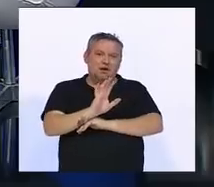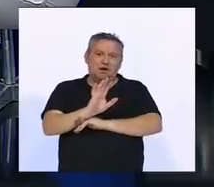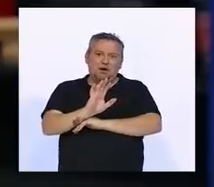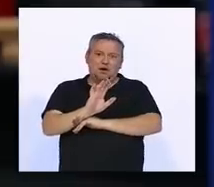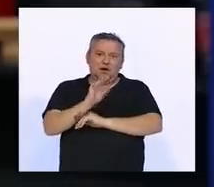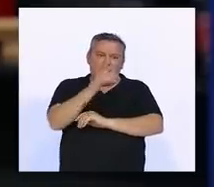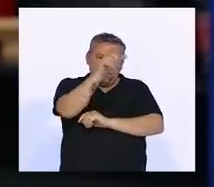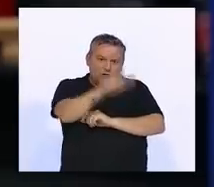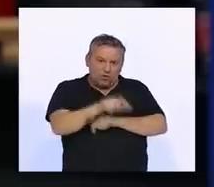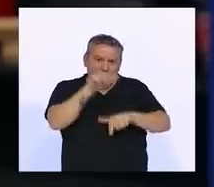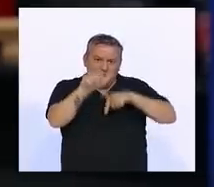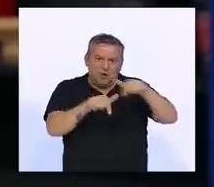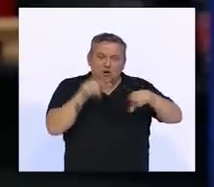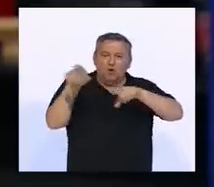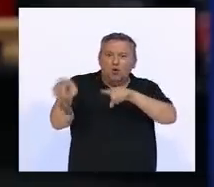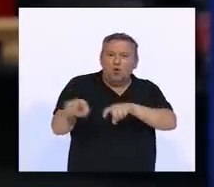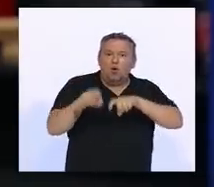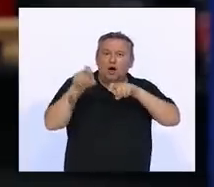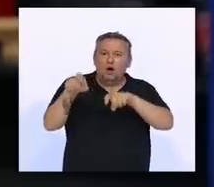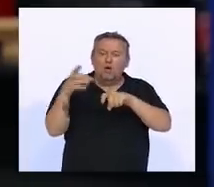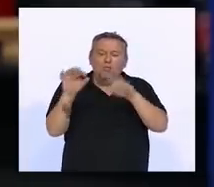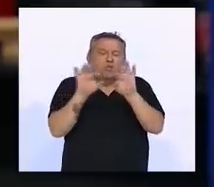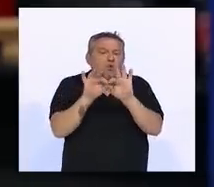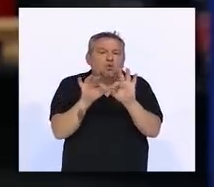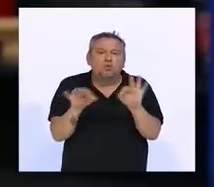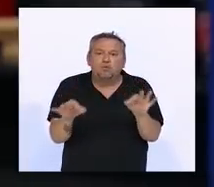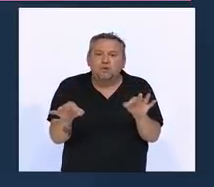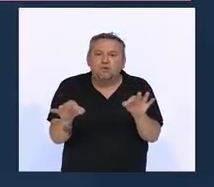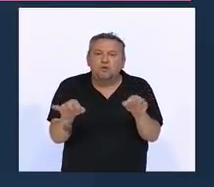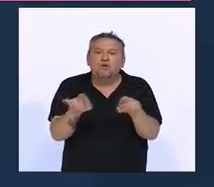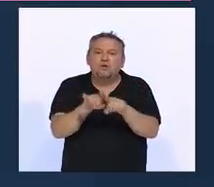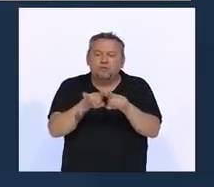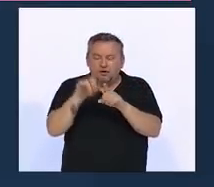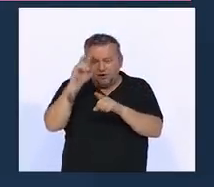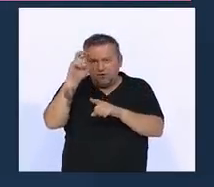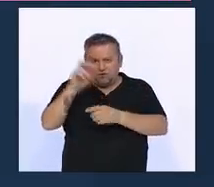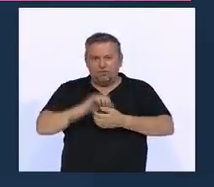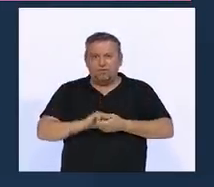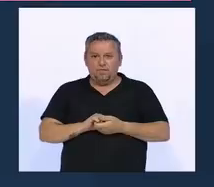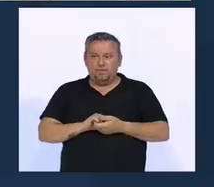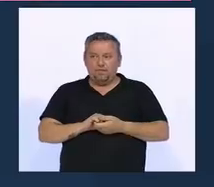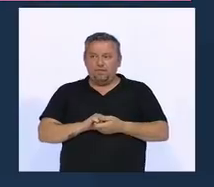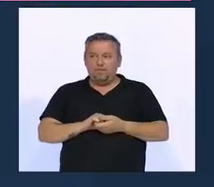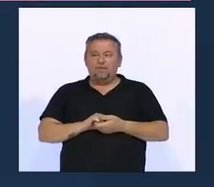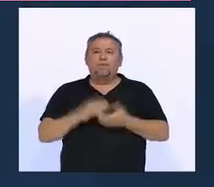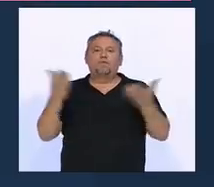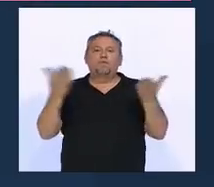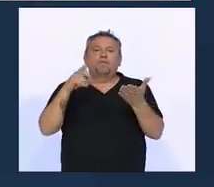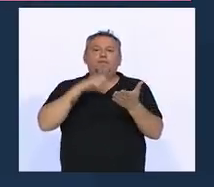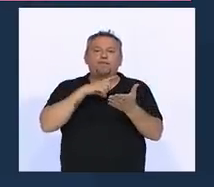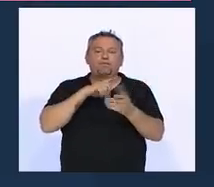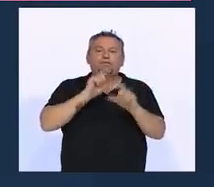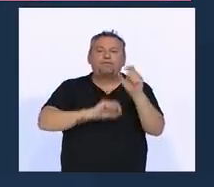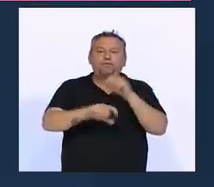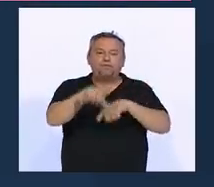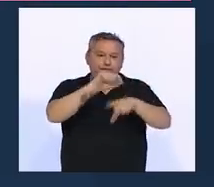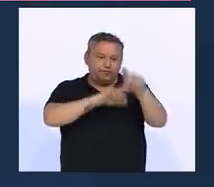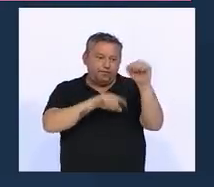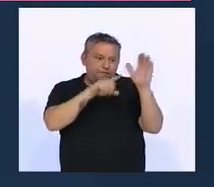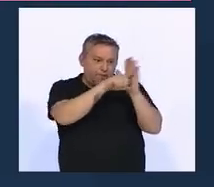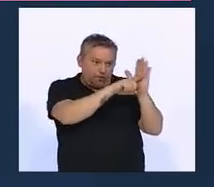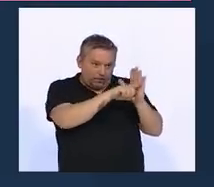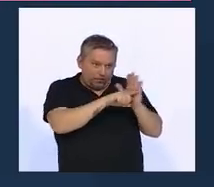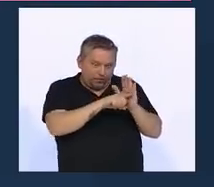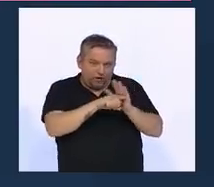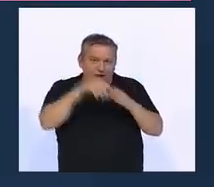o trabalhador rural é muito humilde e aquiescente. A gente tem hoje, em preferência nas pesquisas